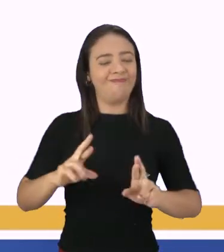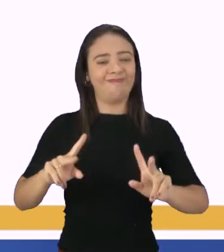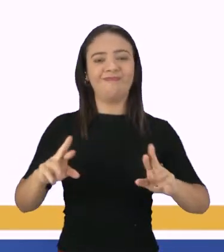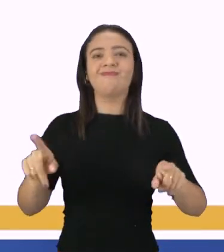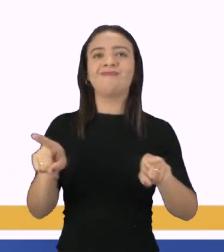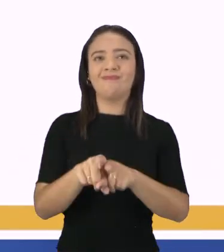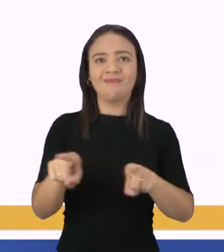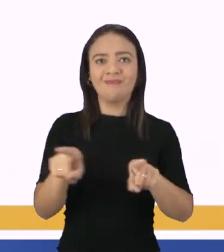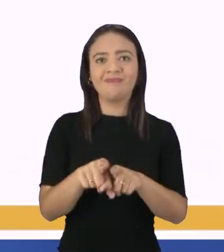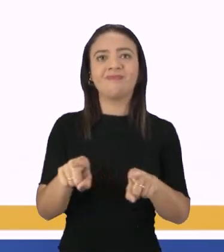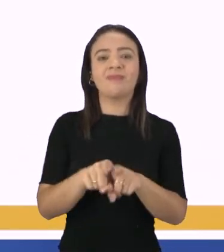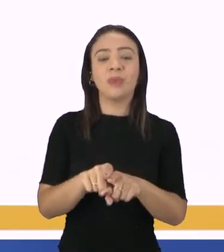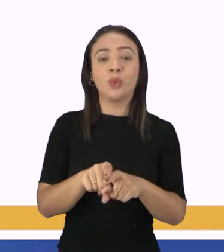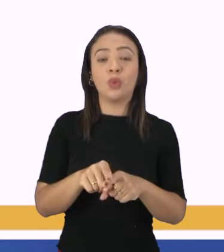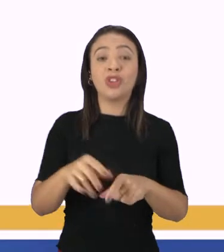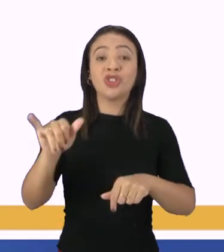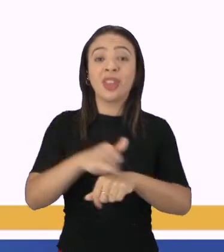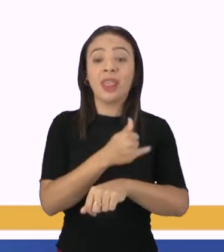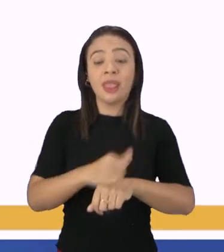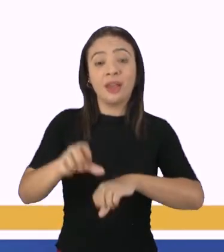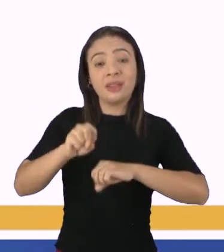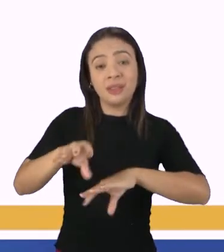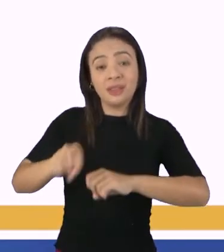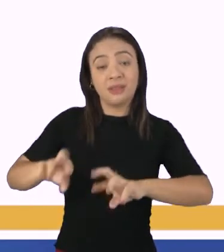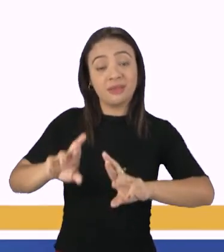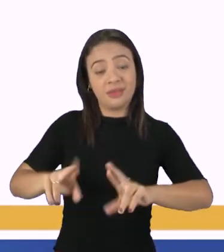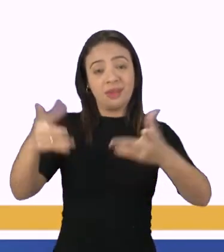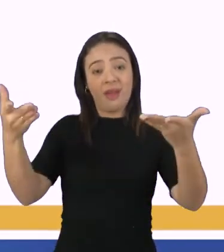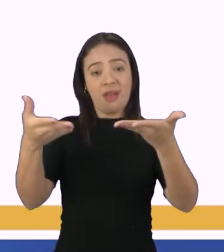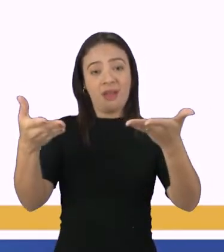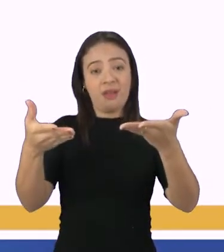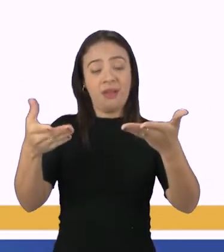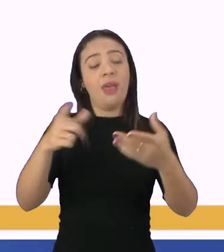mesmas. O modelo de ensino agora é outro. E